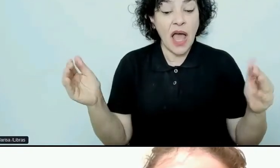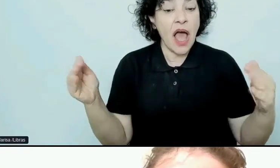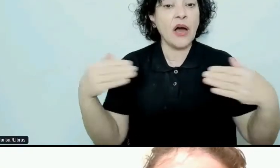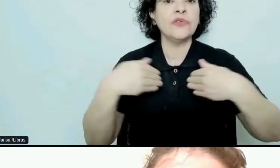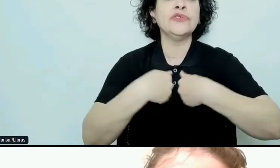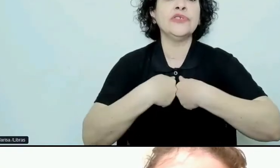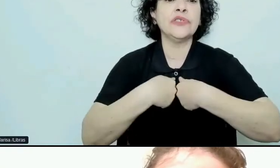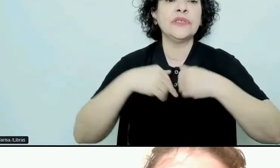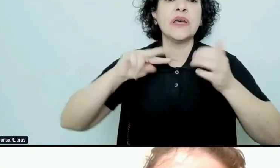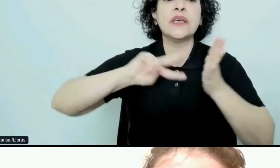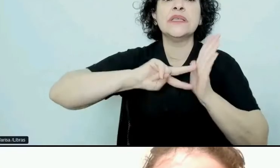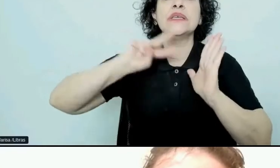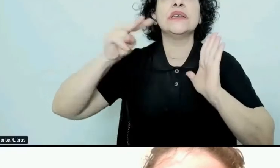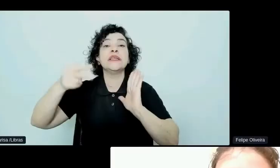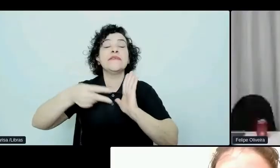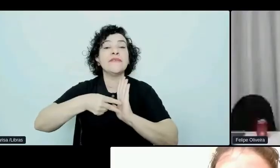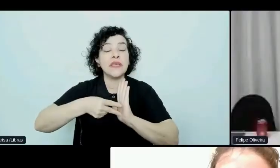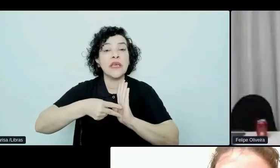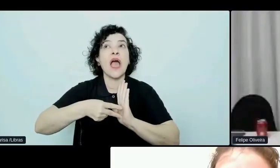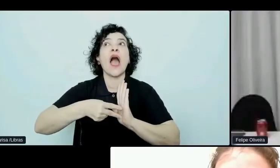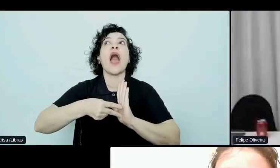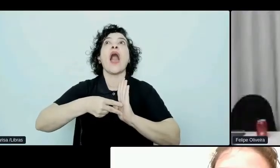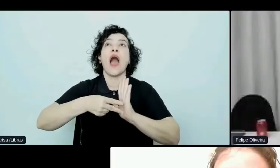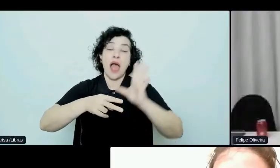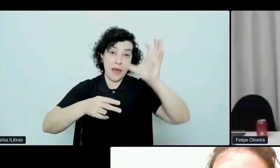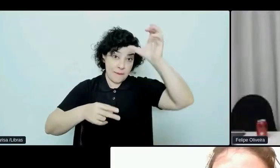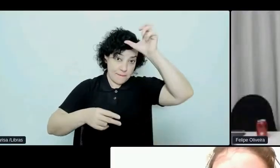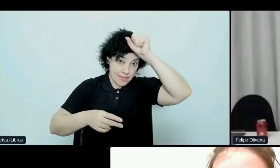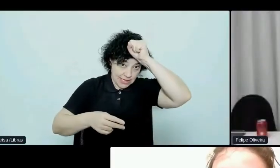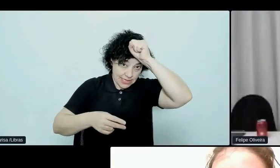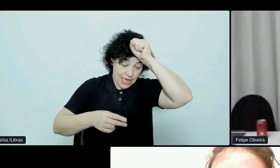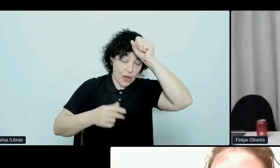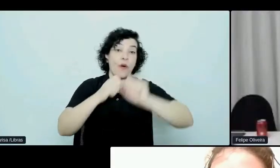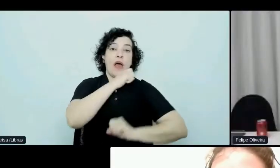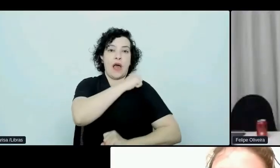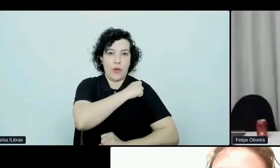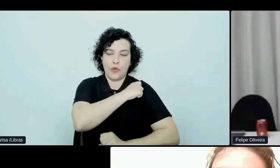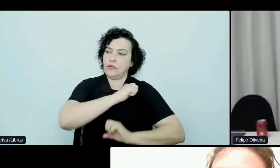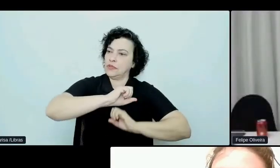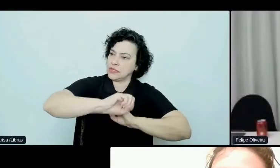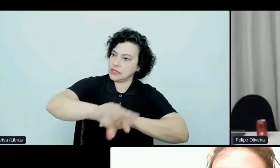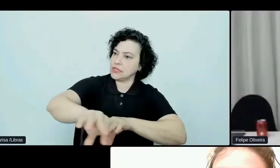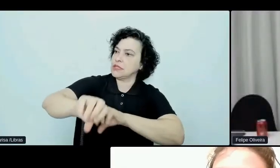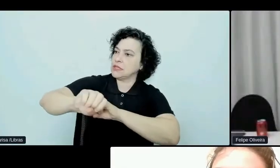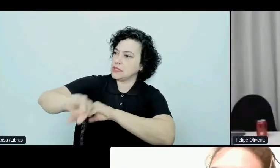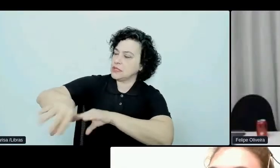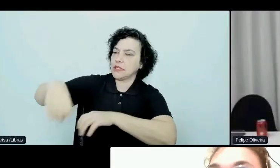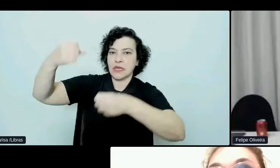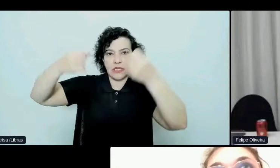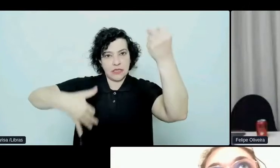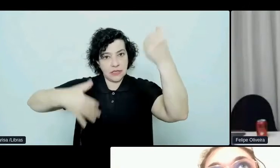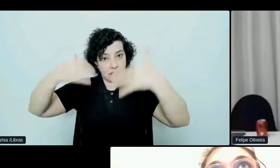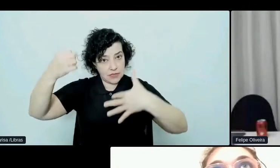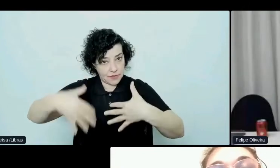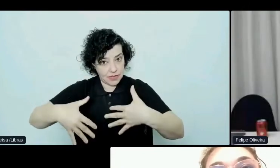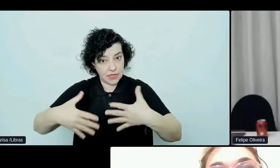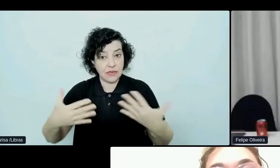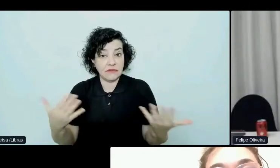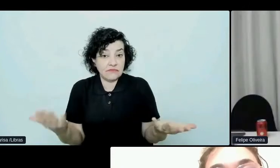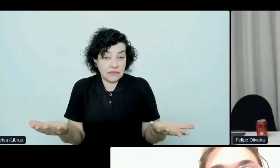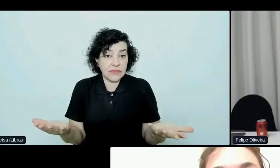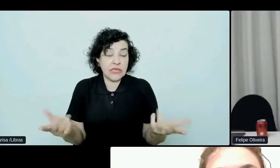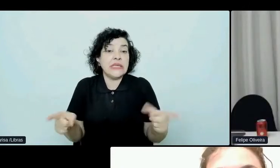visibilidade. Nós vamos focando no autista. Para que isso aconteça, é que os professores realmente compreendam o